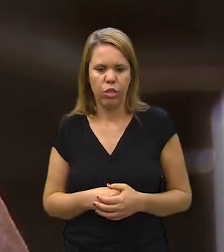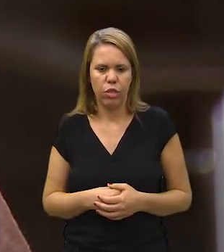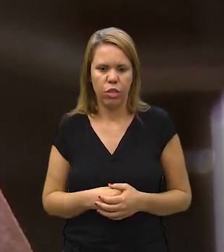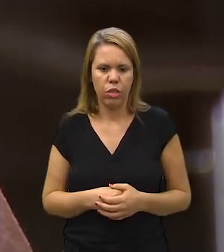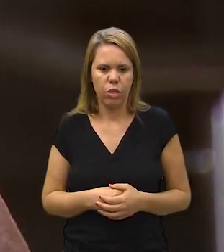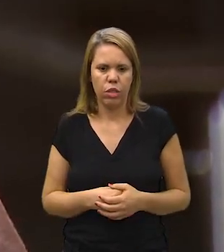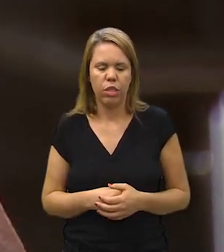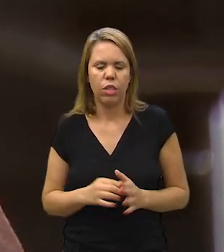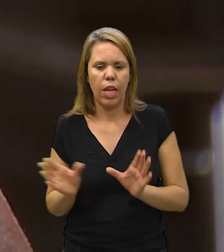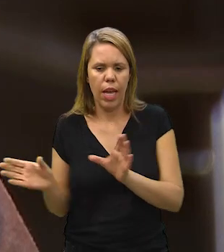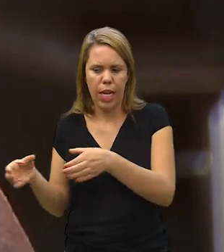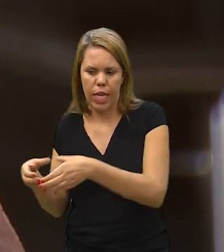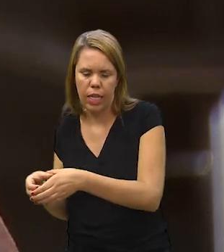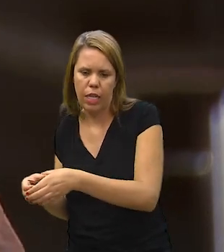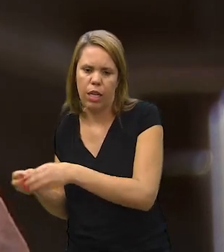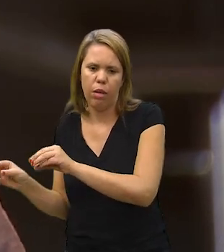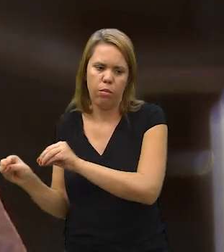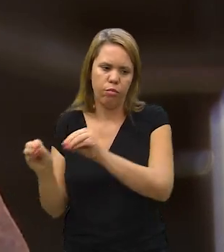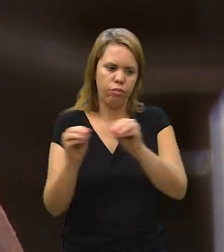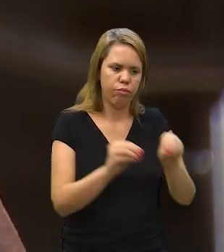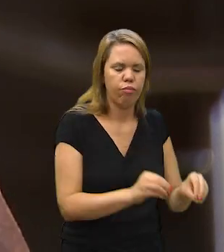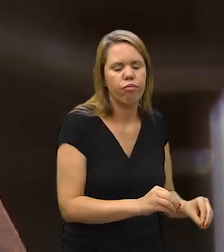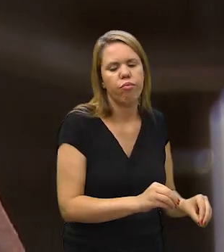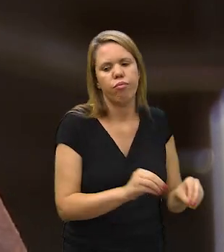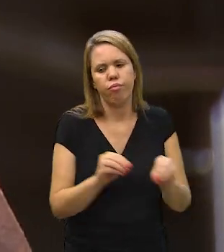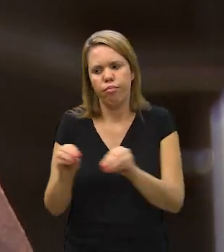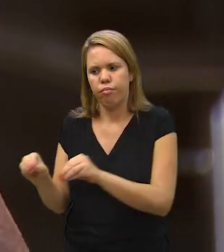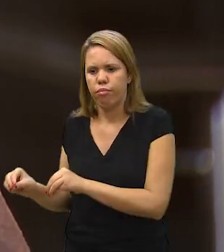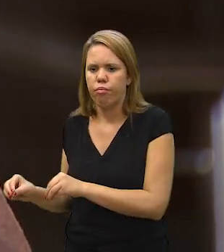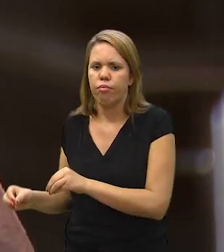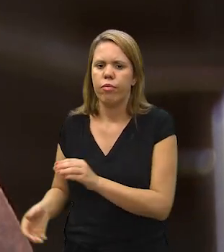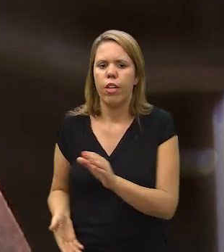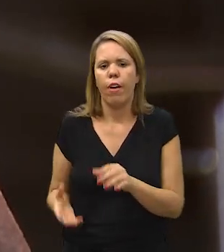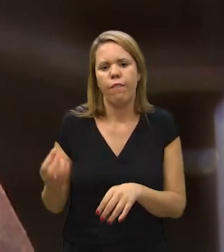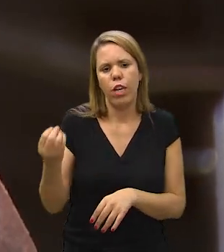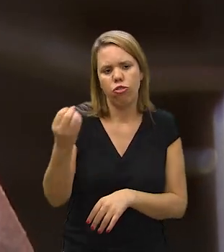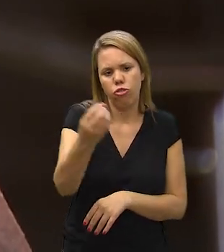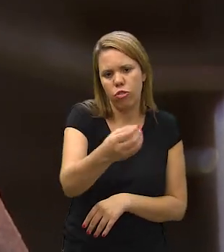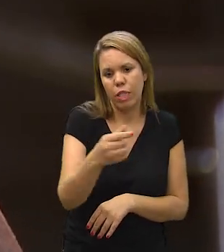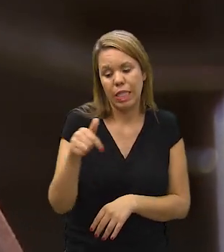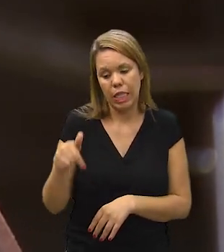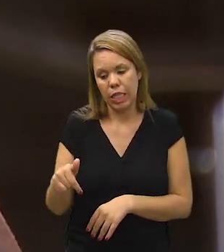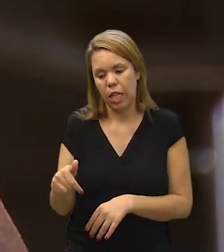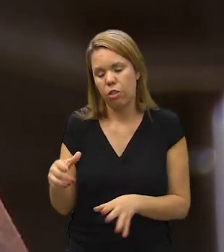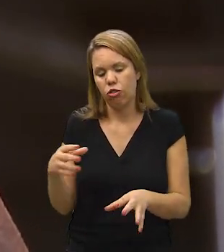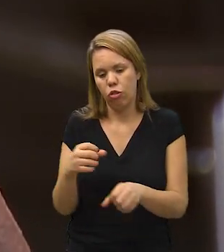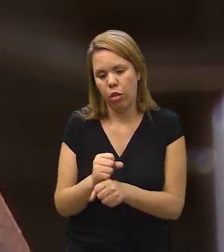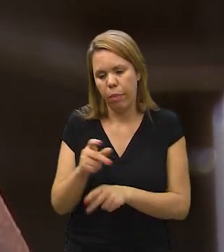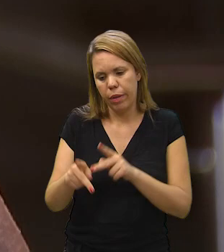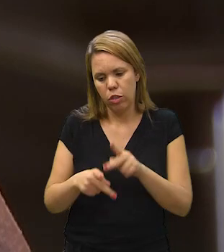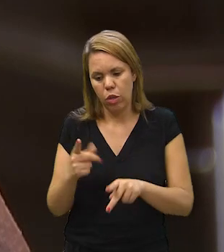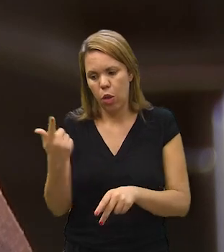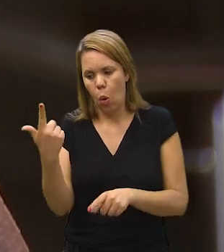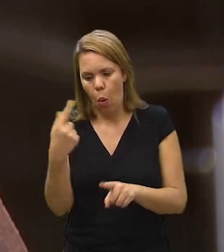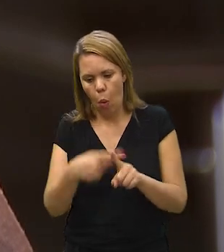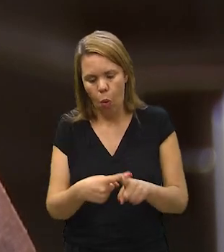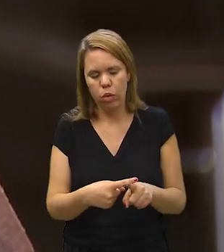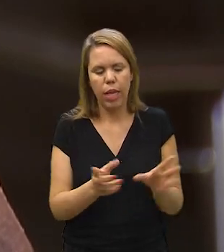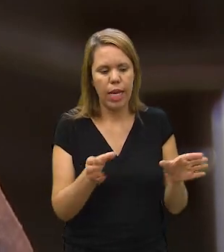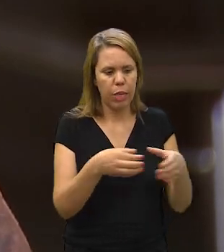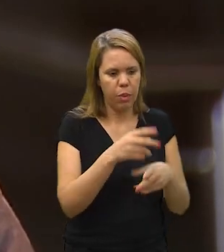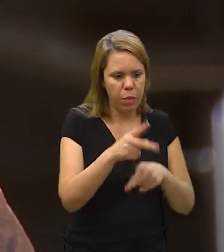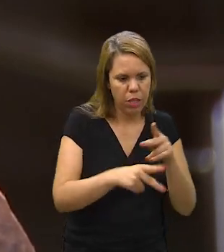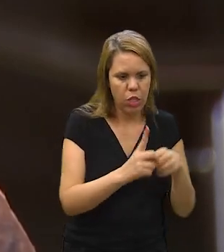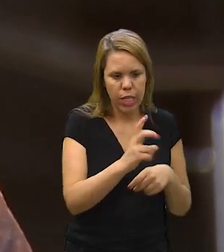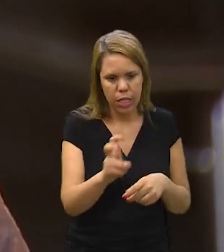locomoção de toda a equipe, porque a cena principal tem 7 pessoas, só atores são 7. Daí mais a equipe, que tinha umas 15